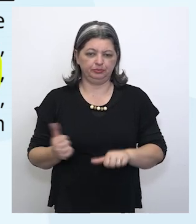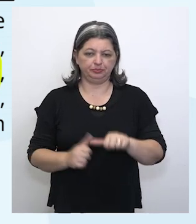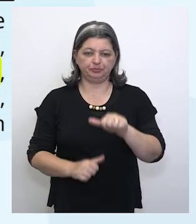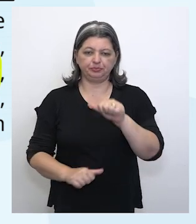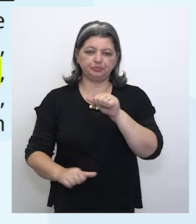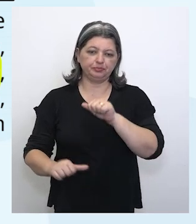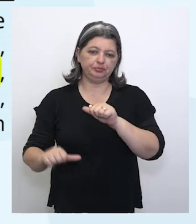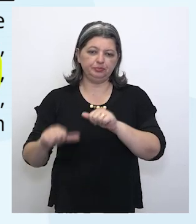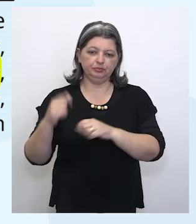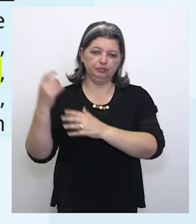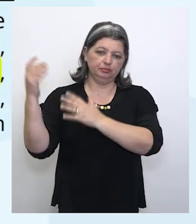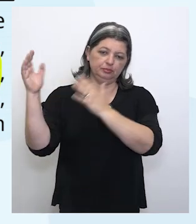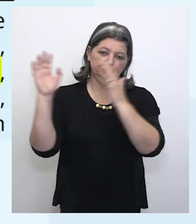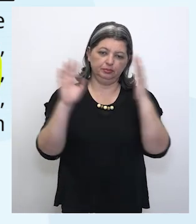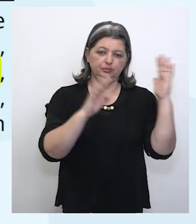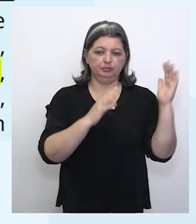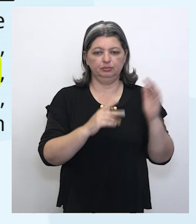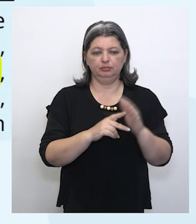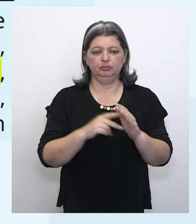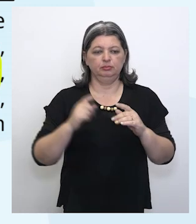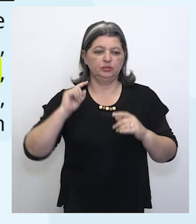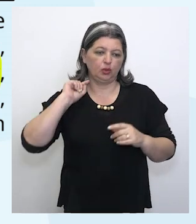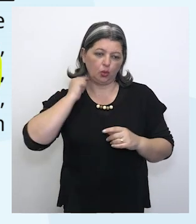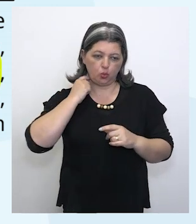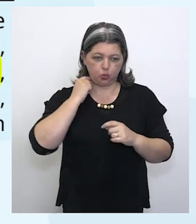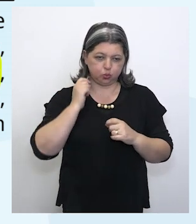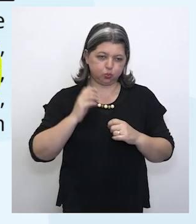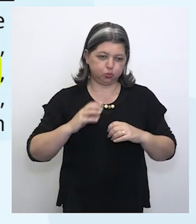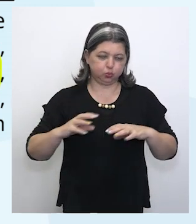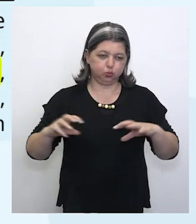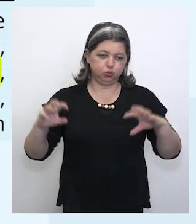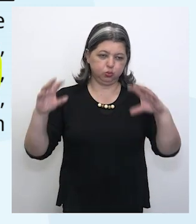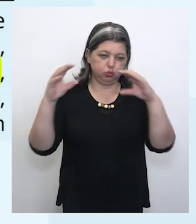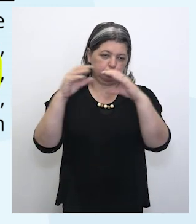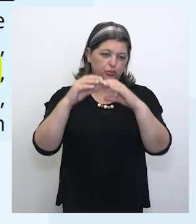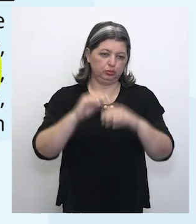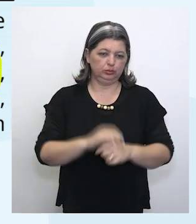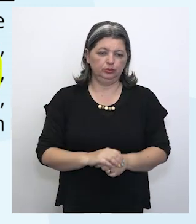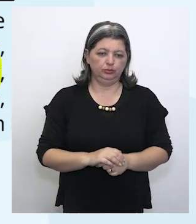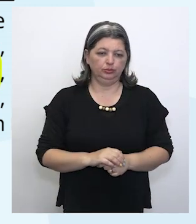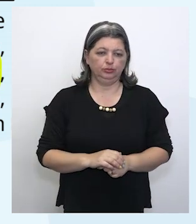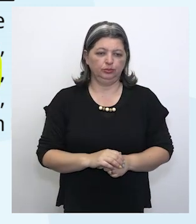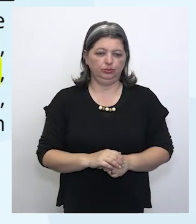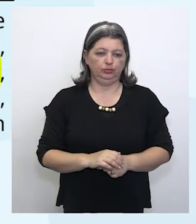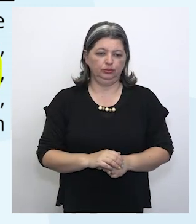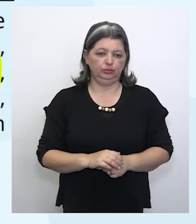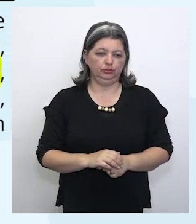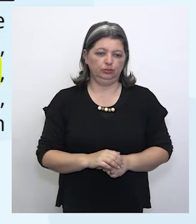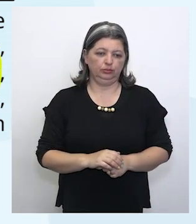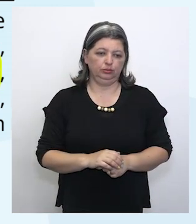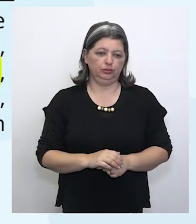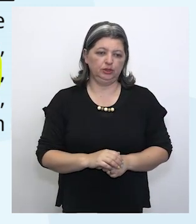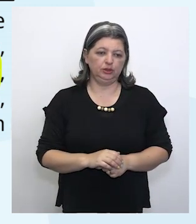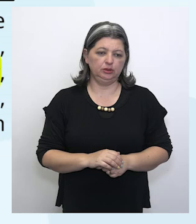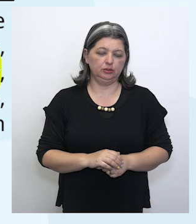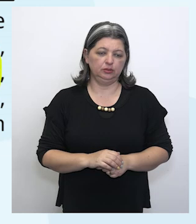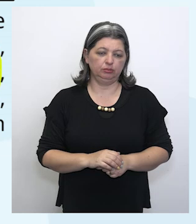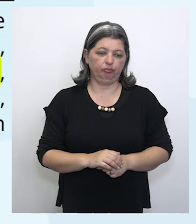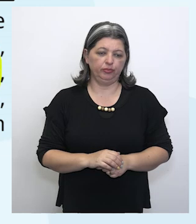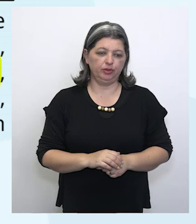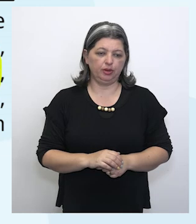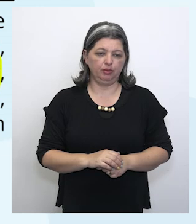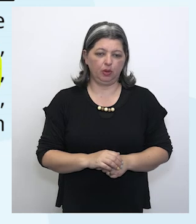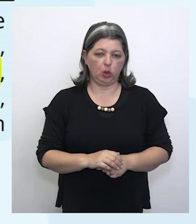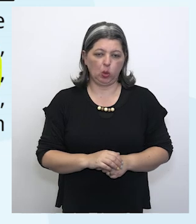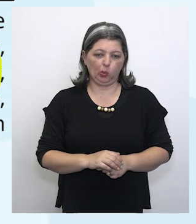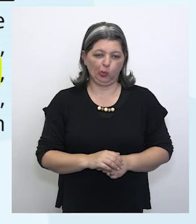climática, pollution, poluição, biodiversity, a biodiversidade,